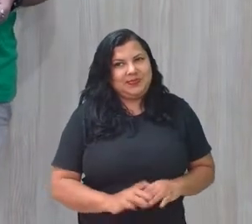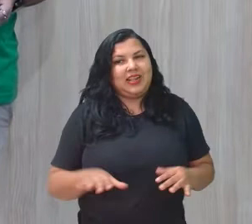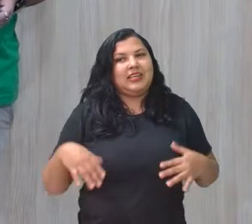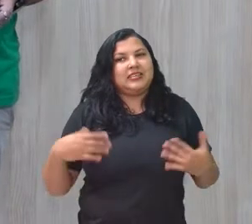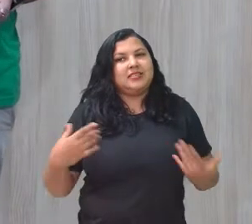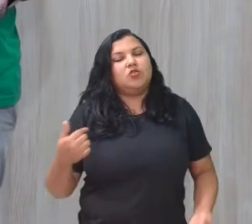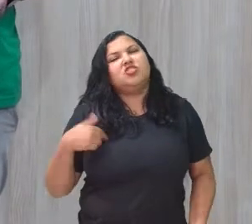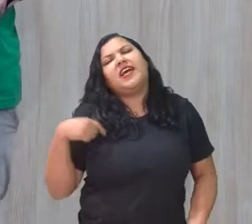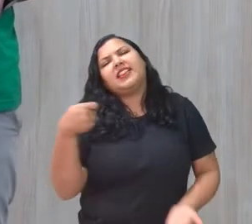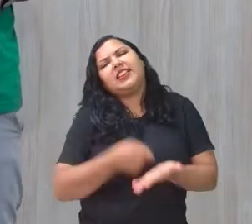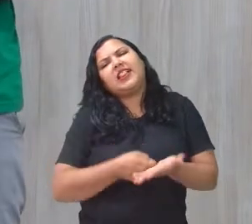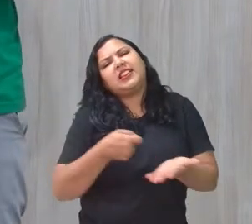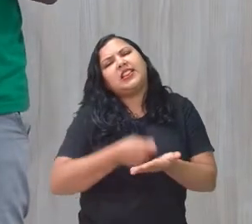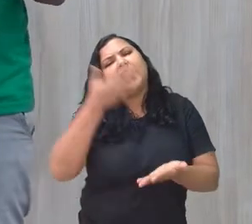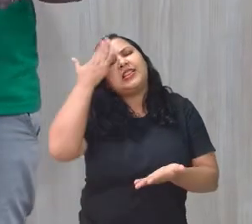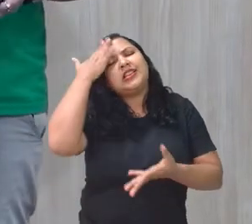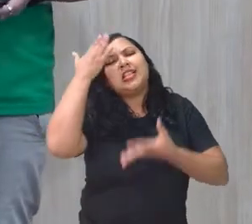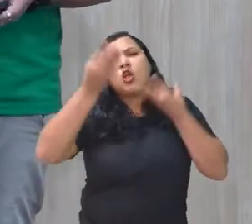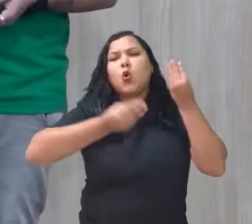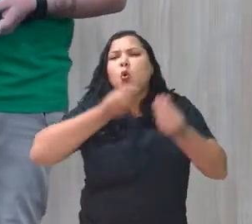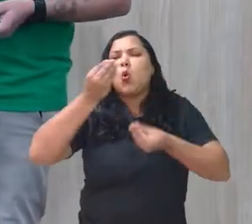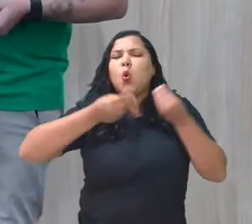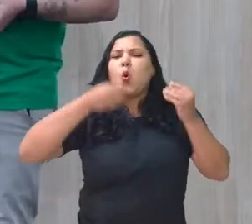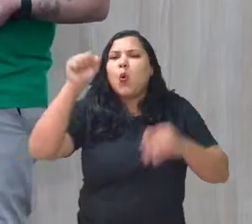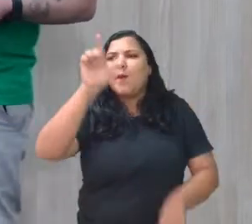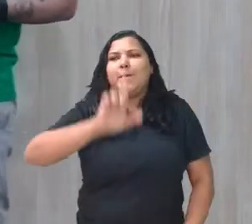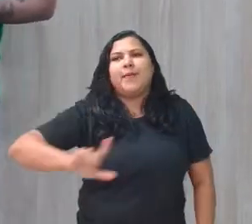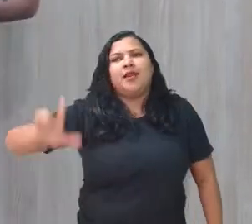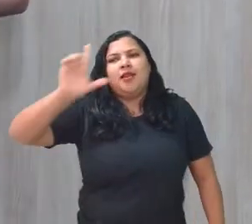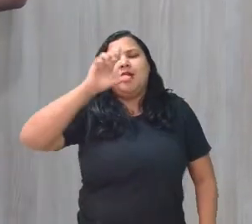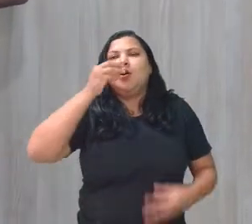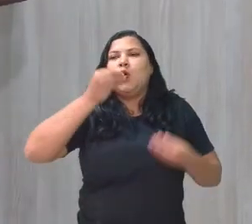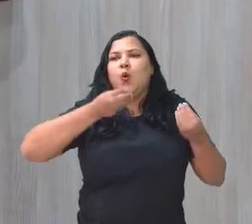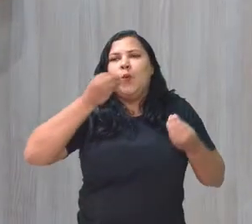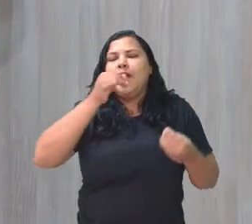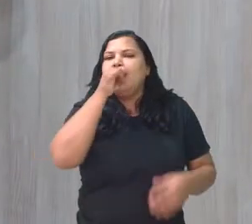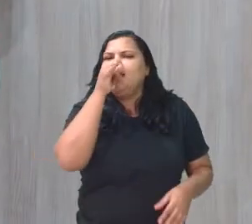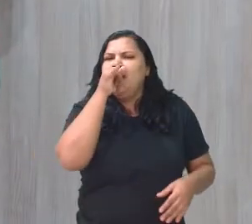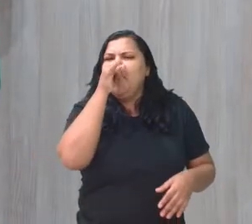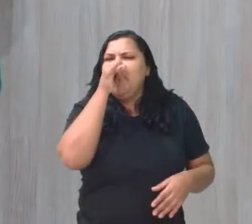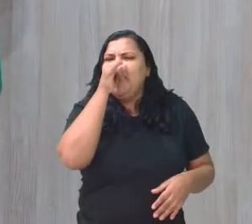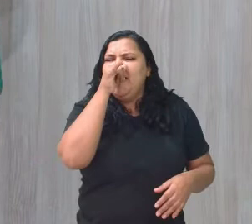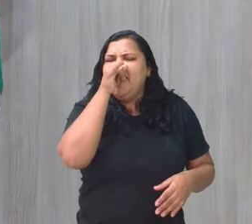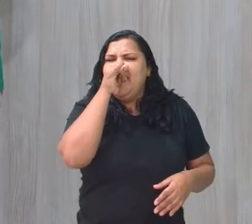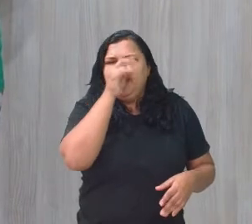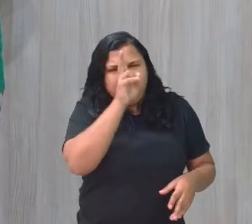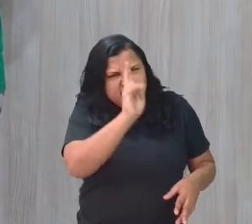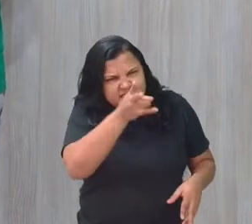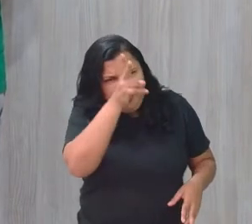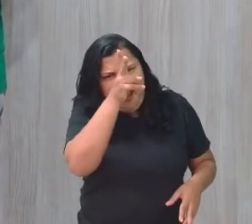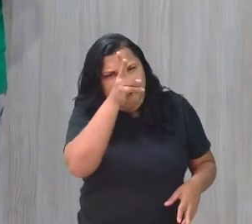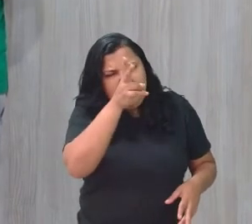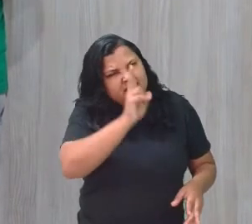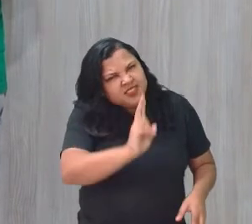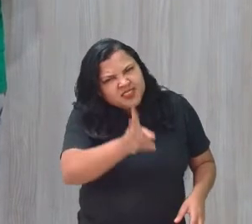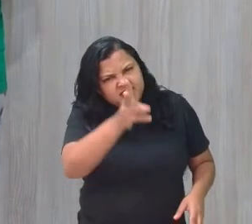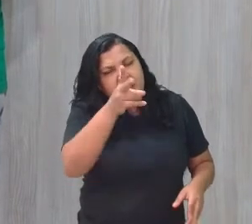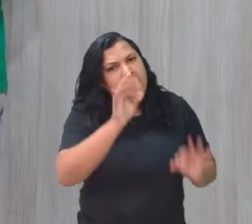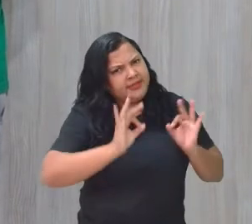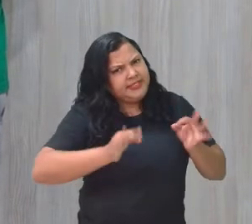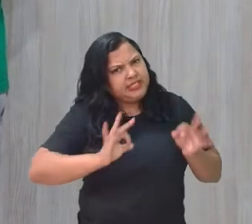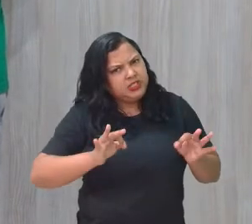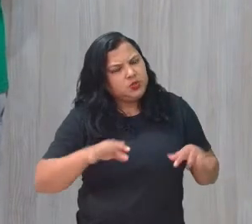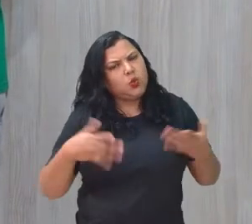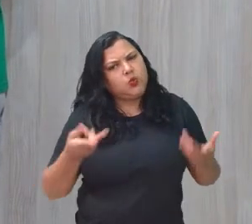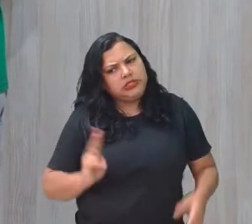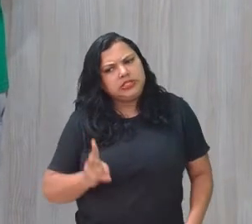gente vai tentar compreender como é que é essa lógica e, a partir disso, será que funciona sempre? Será que toda vez que eu tiver